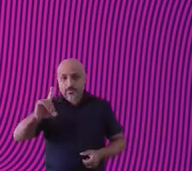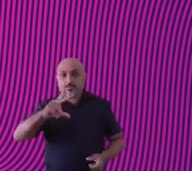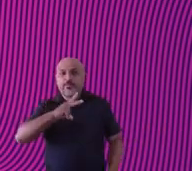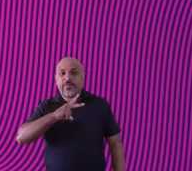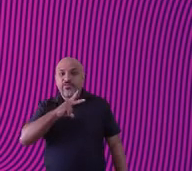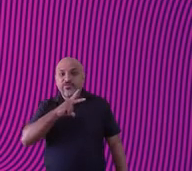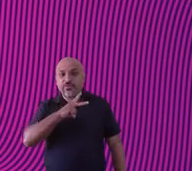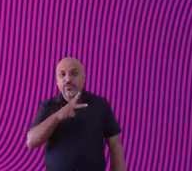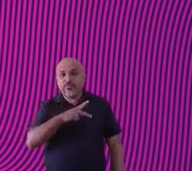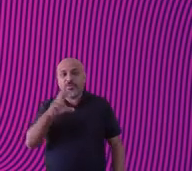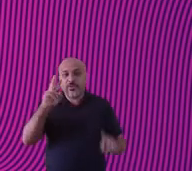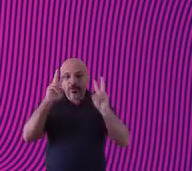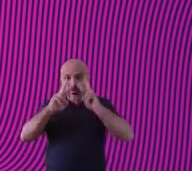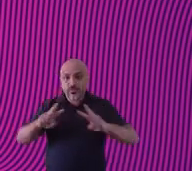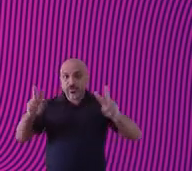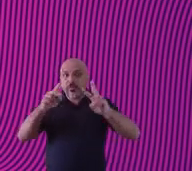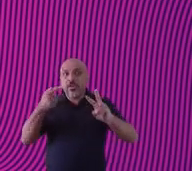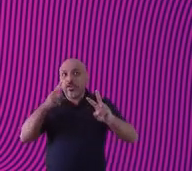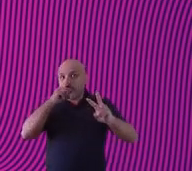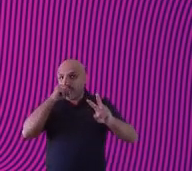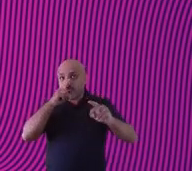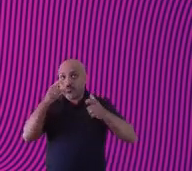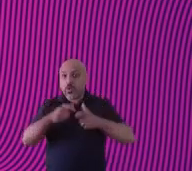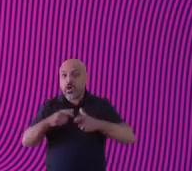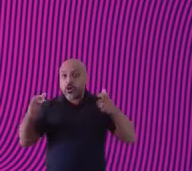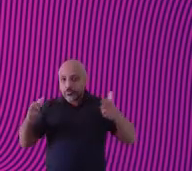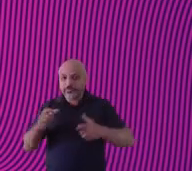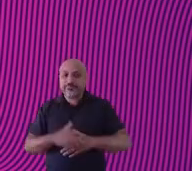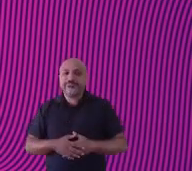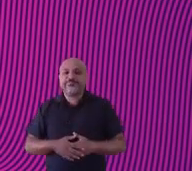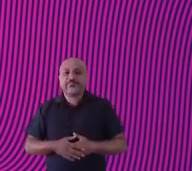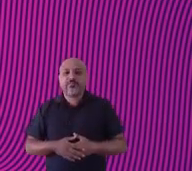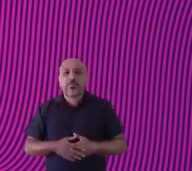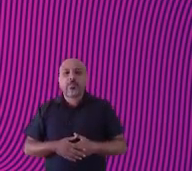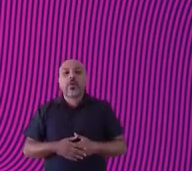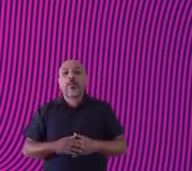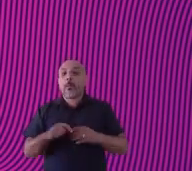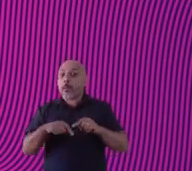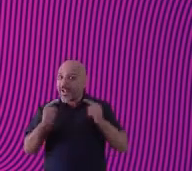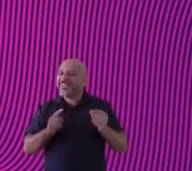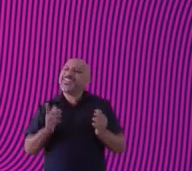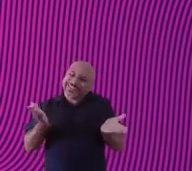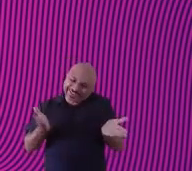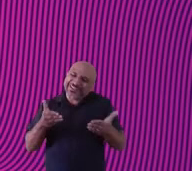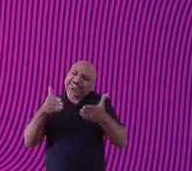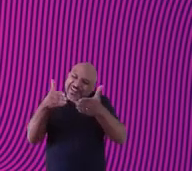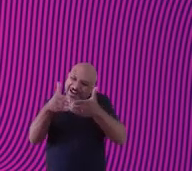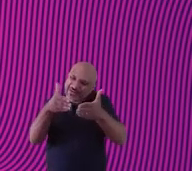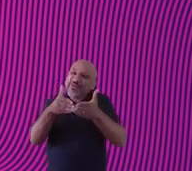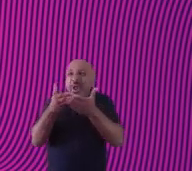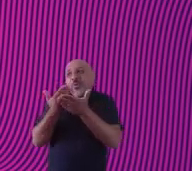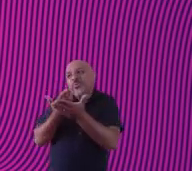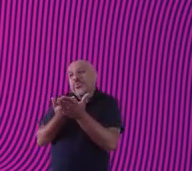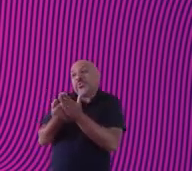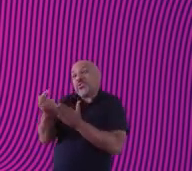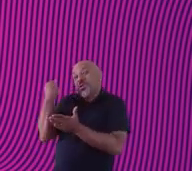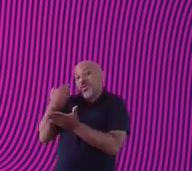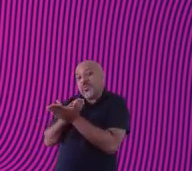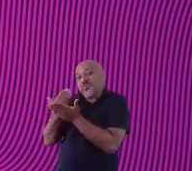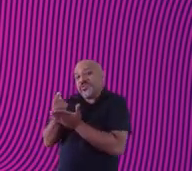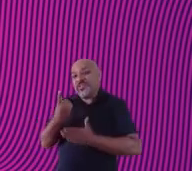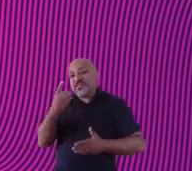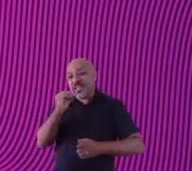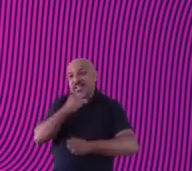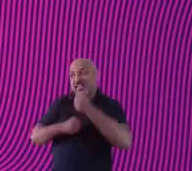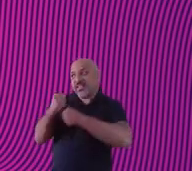quando você olha o alto risco né É no entanto assim têm limitações também mas tudo começou há dez anos atrás o problema do